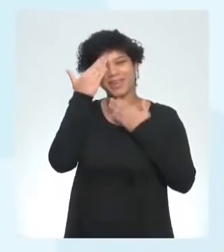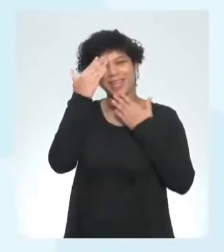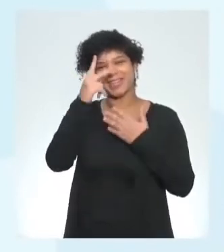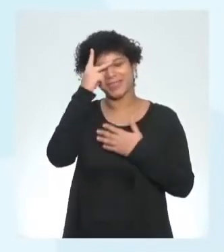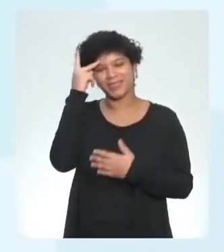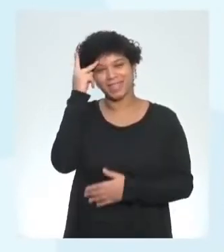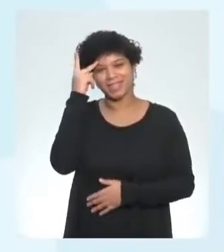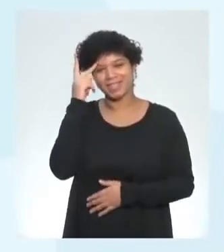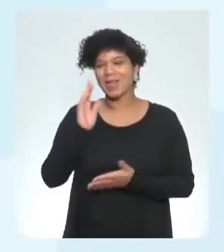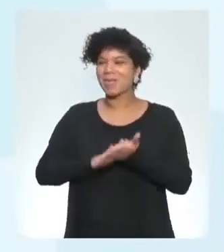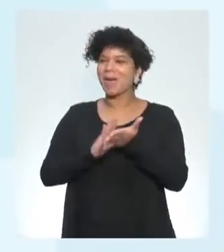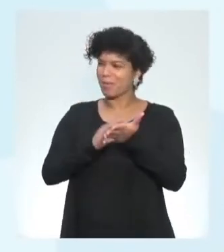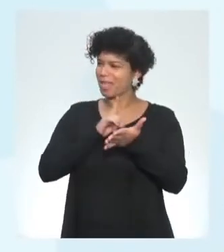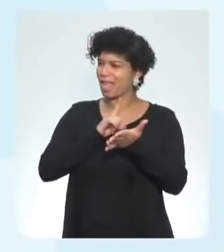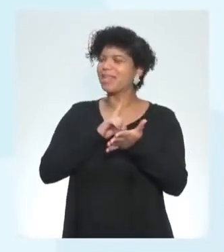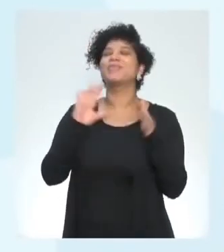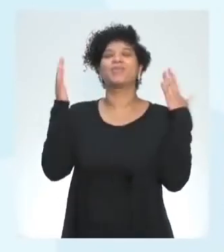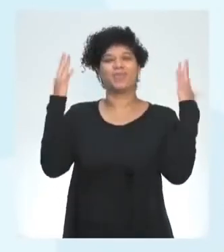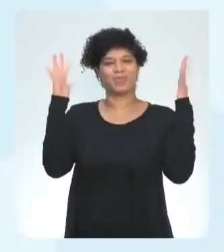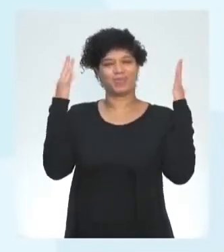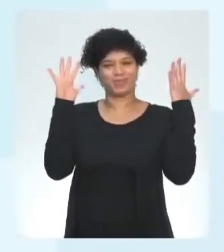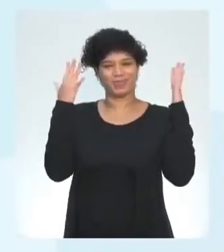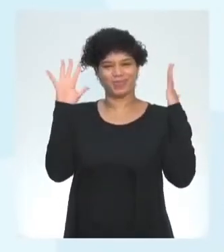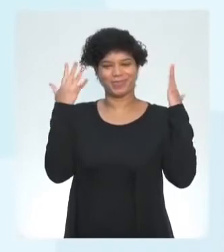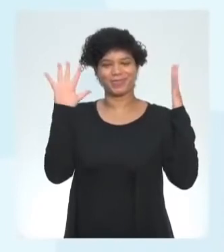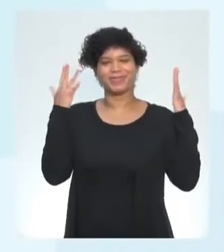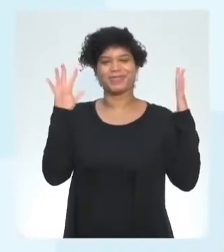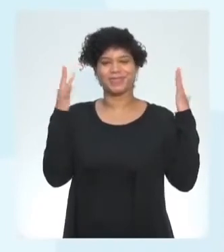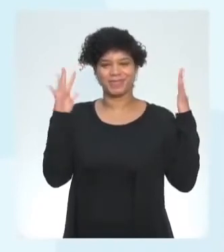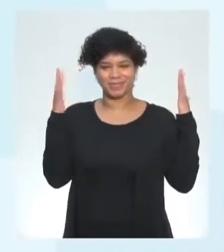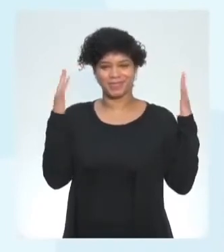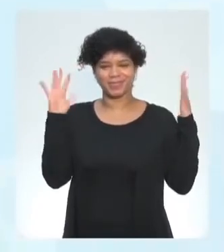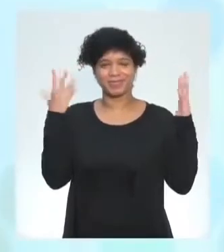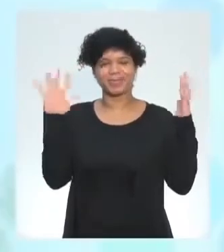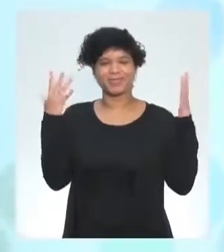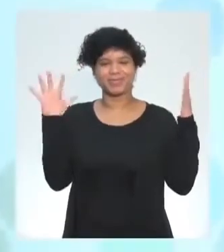pessoal. Tem aplausos aí para os nossos alunos? Eu quero